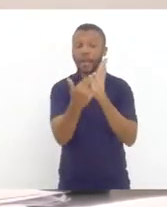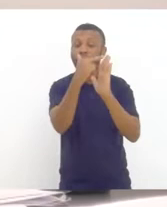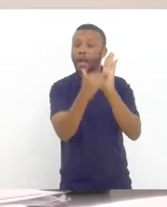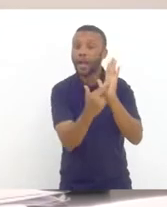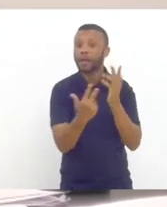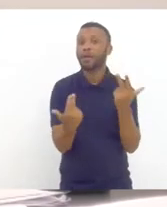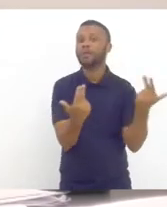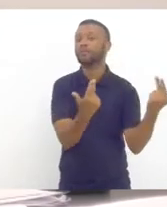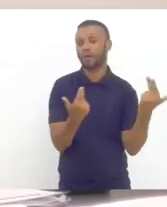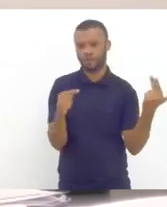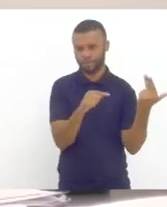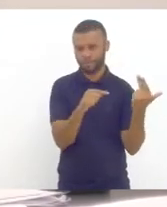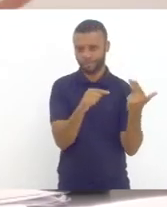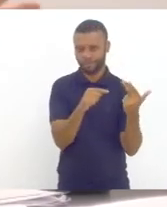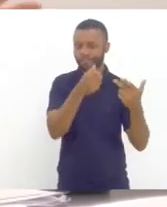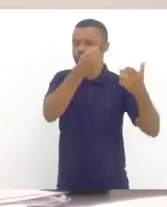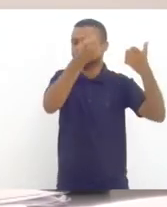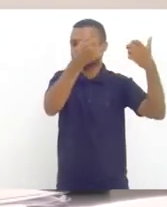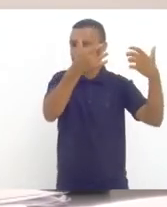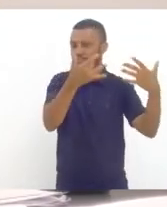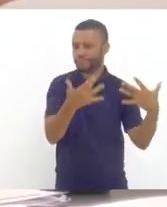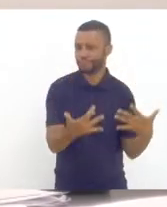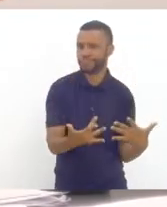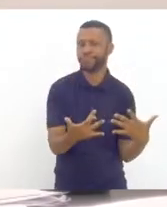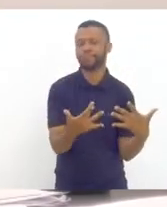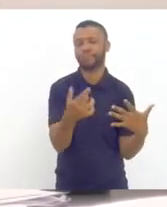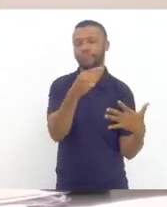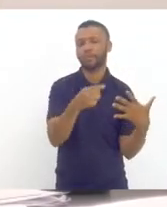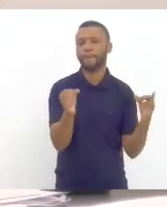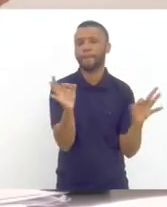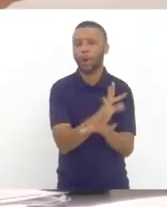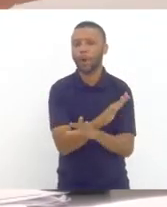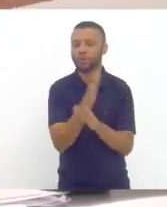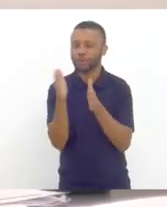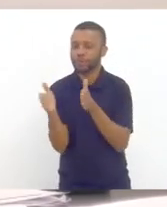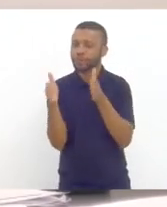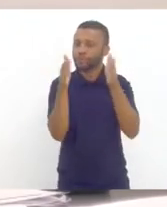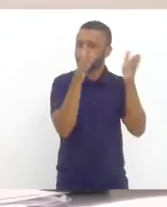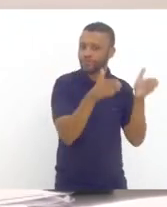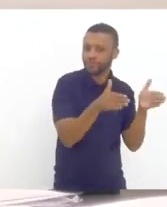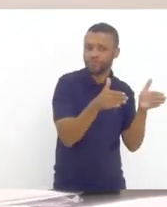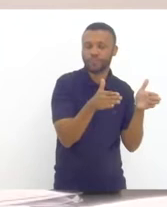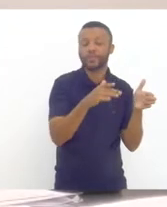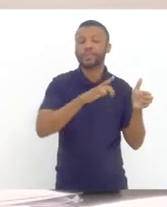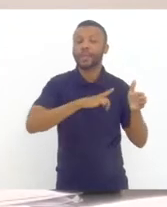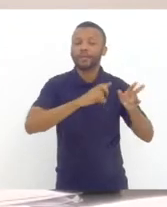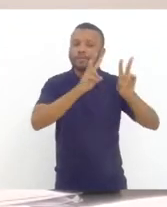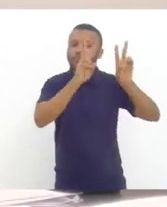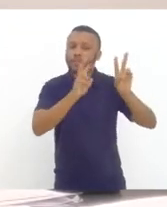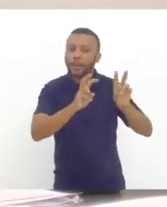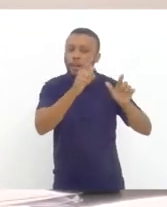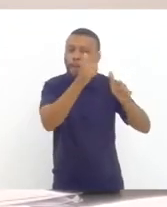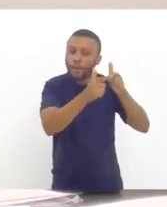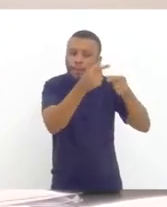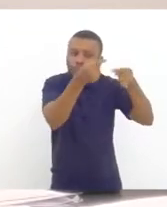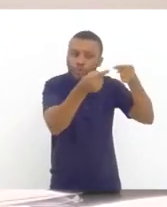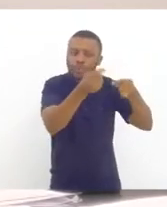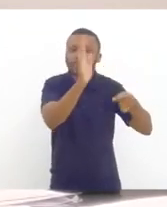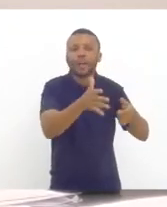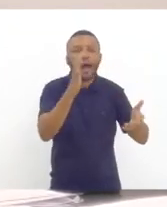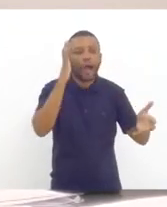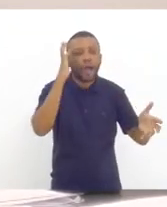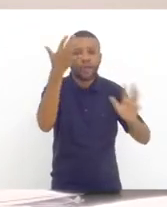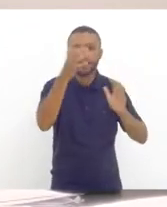dito isso, temos uma questão resolvida. A segunda